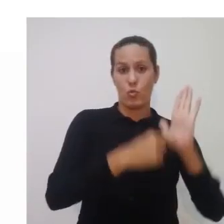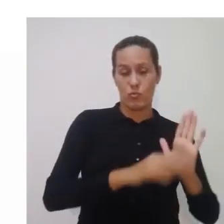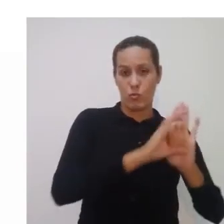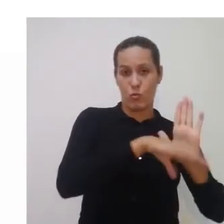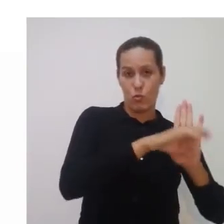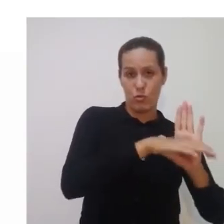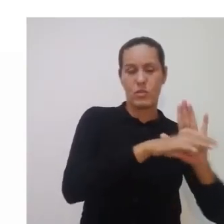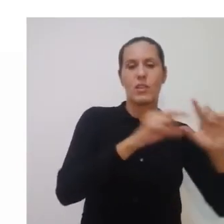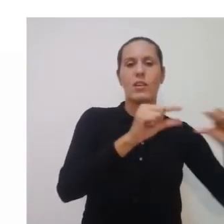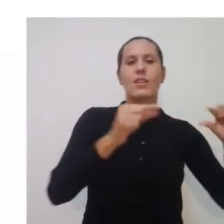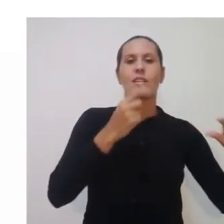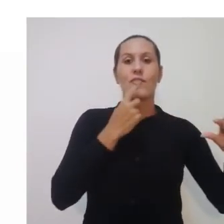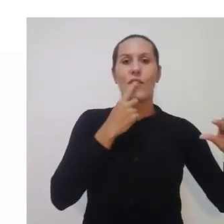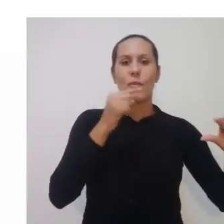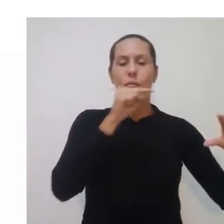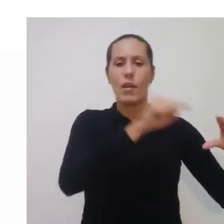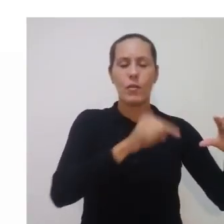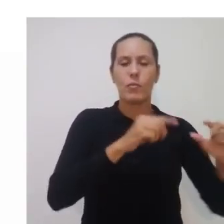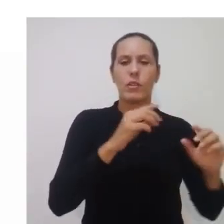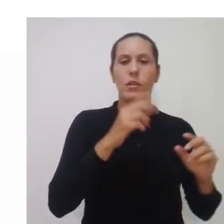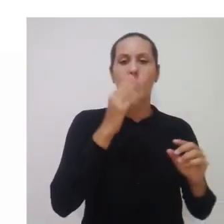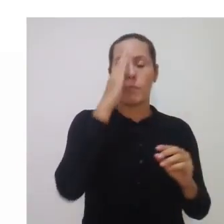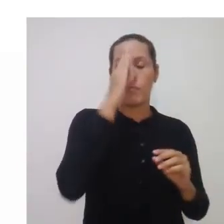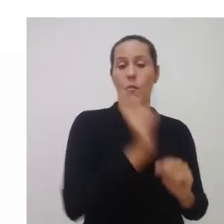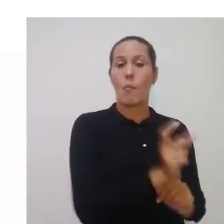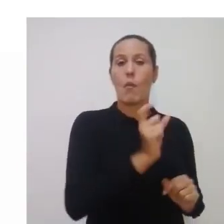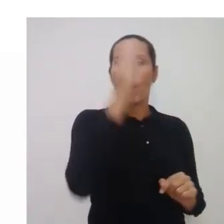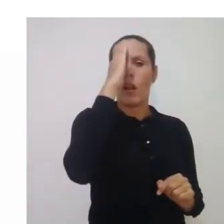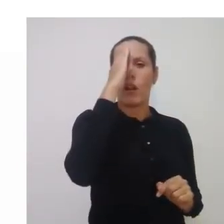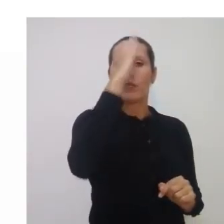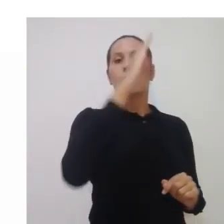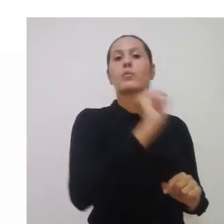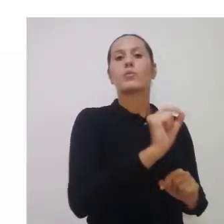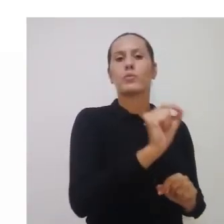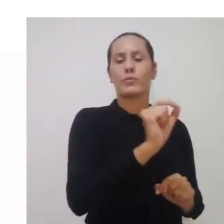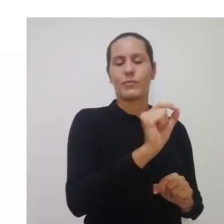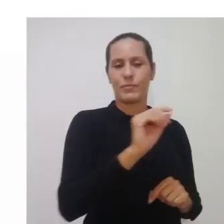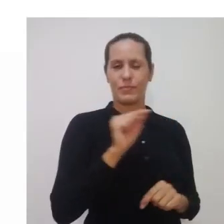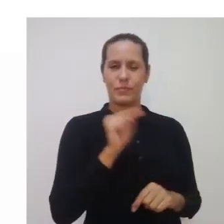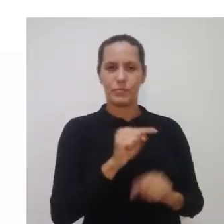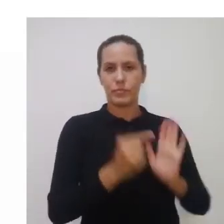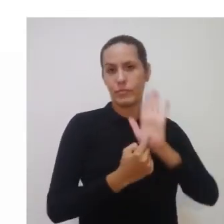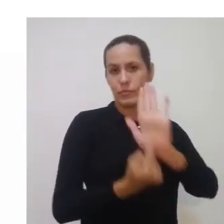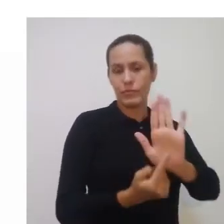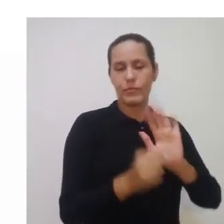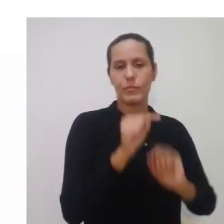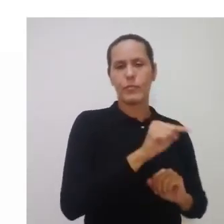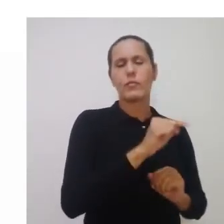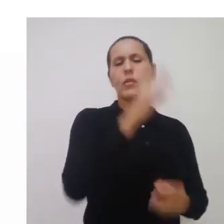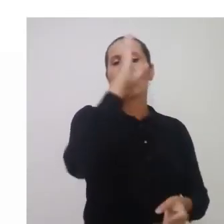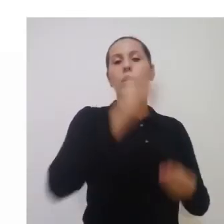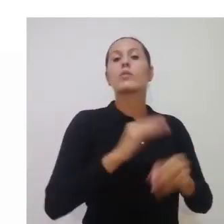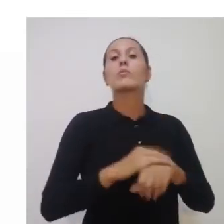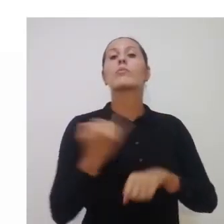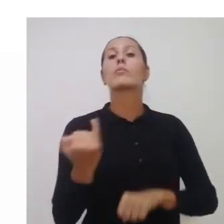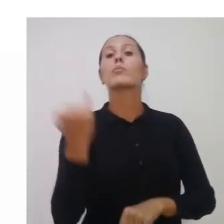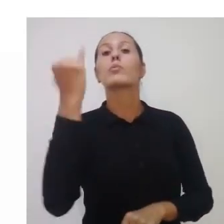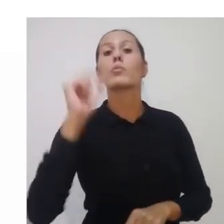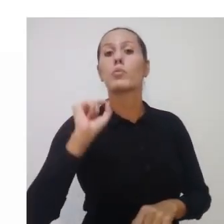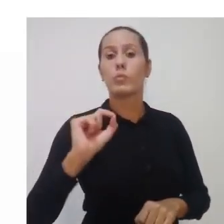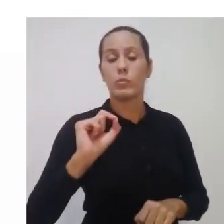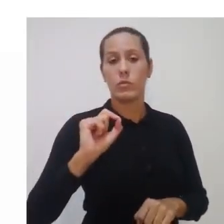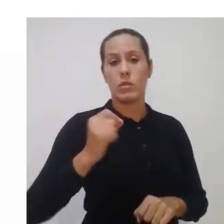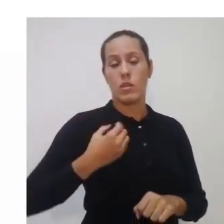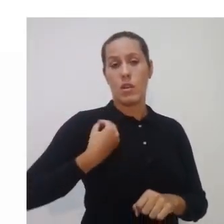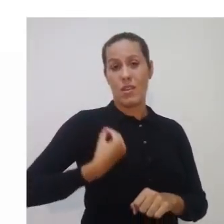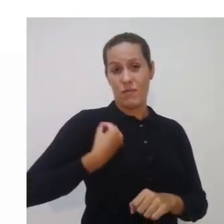definição, as palavras-chave. Olha aí que eu marquei para vocês em vermelho e está aparecendo agora na tela. Para um resumo é importante manter